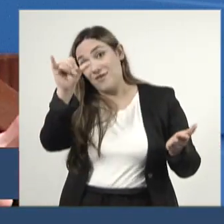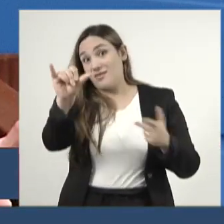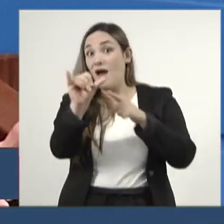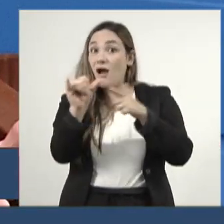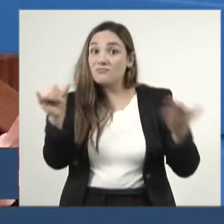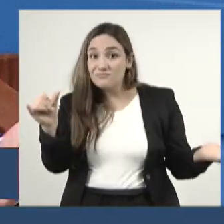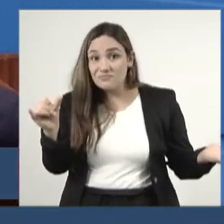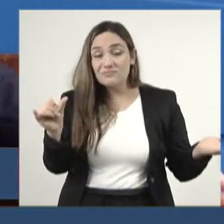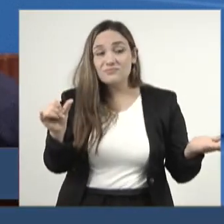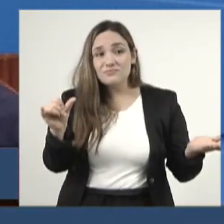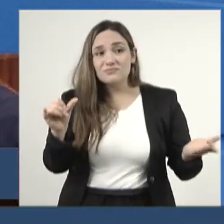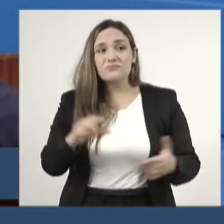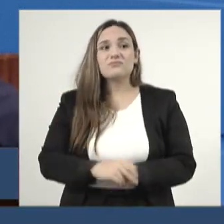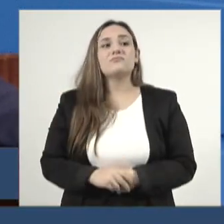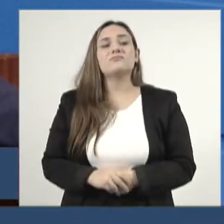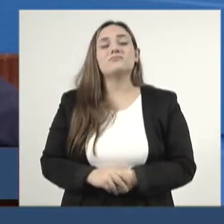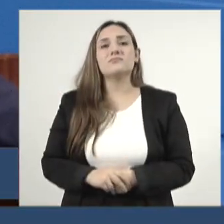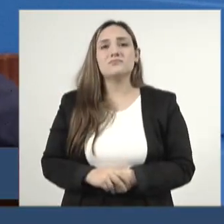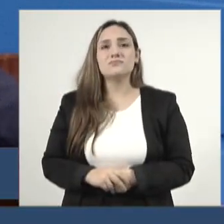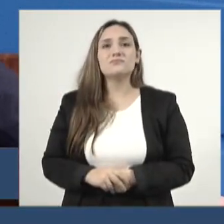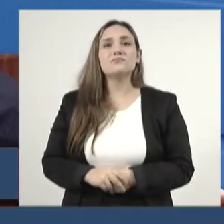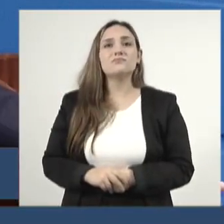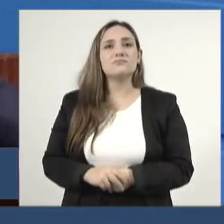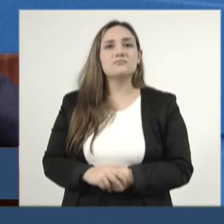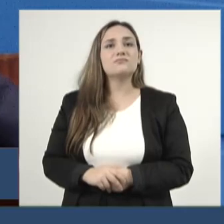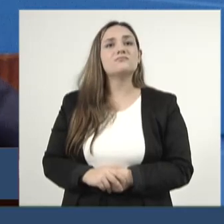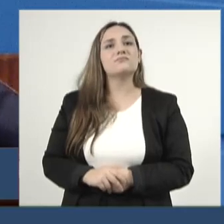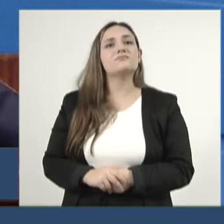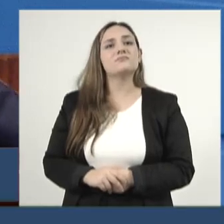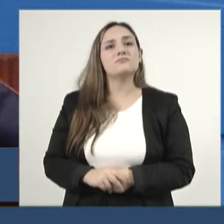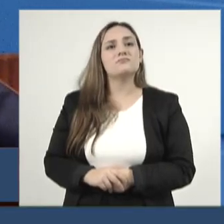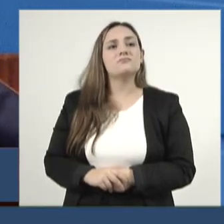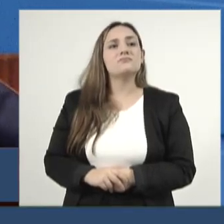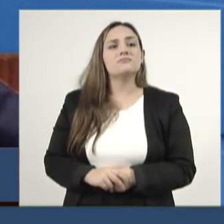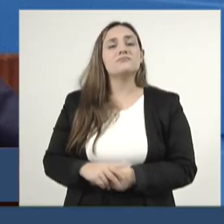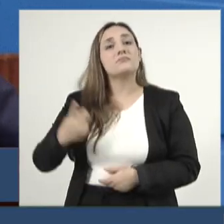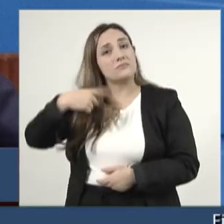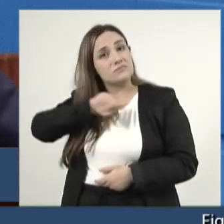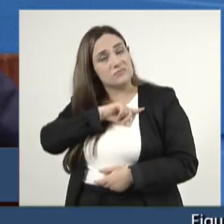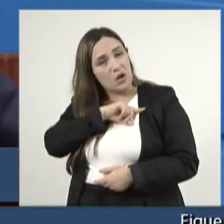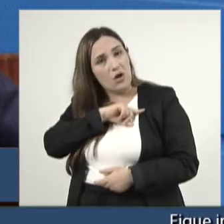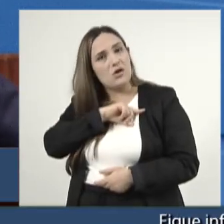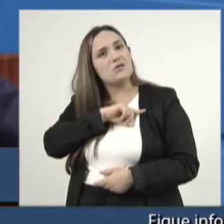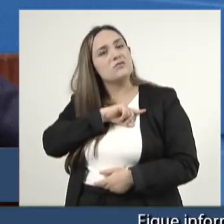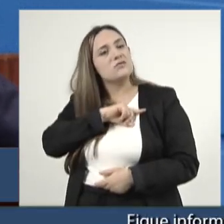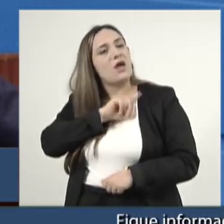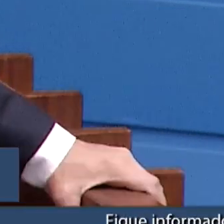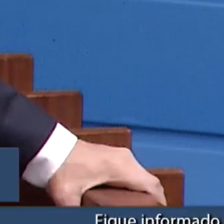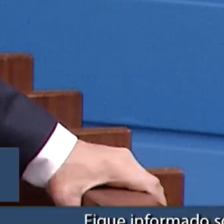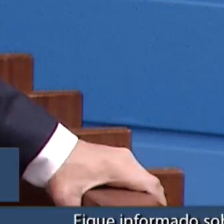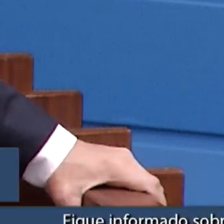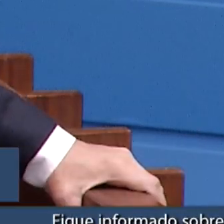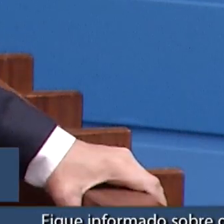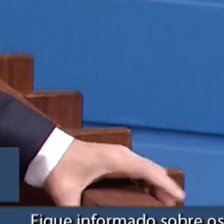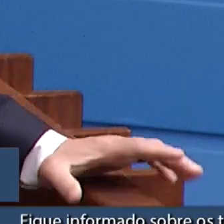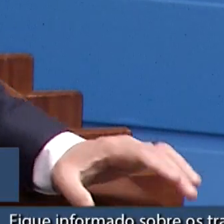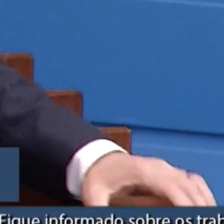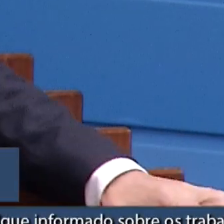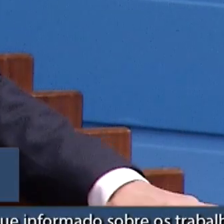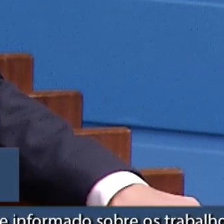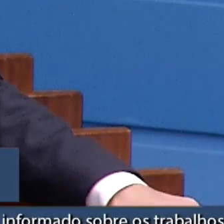prevenido, né? Então, nós, quando vimos os brigadistas correndo